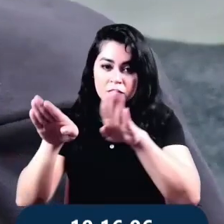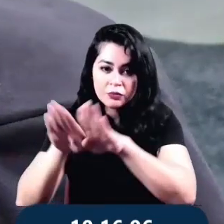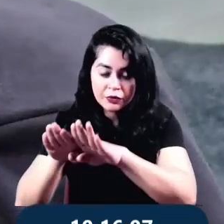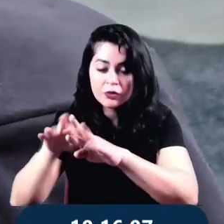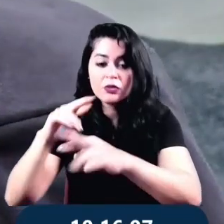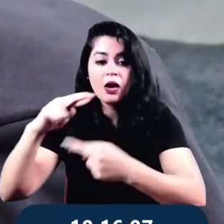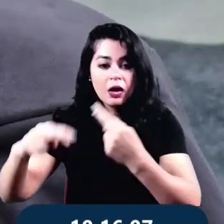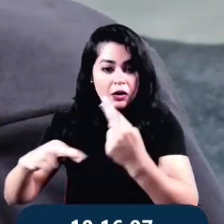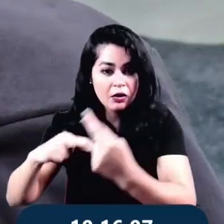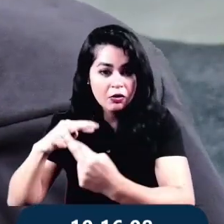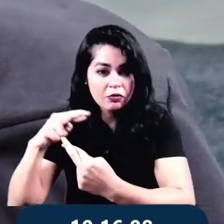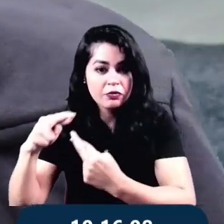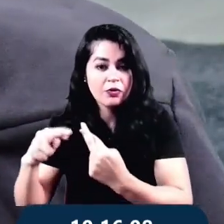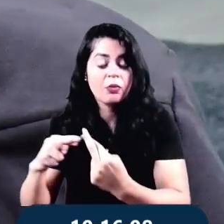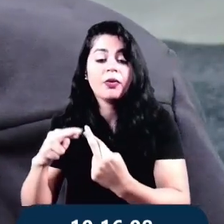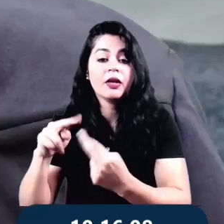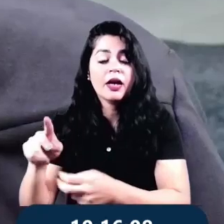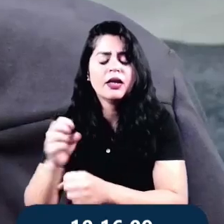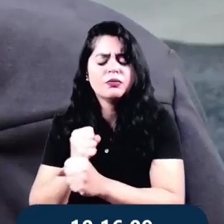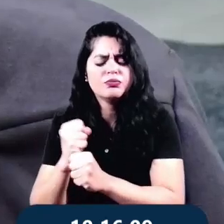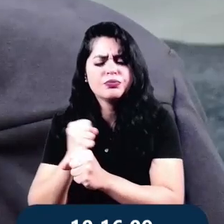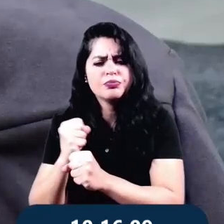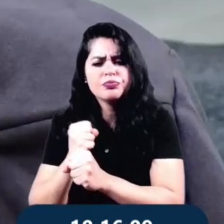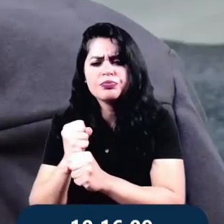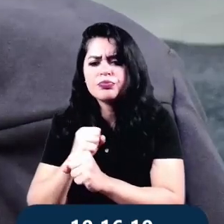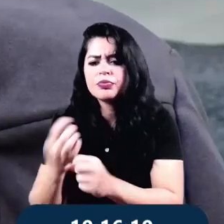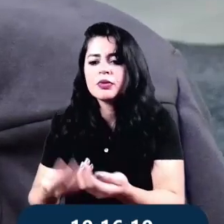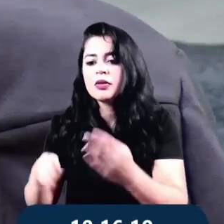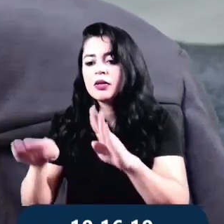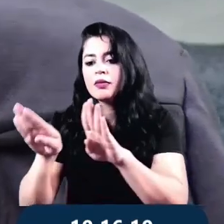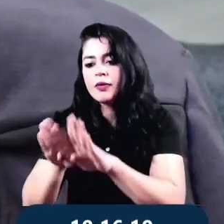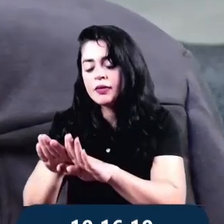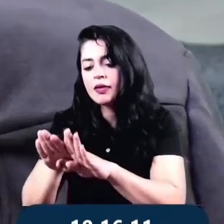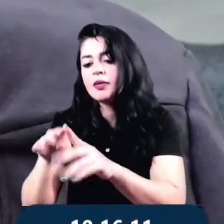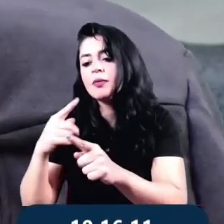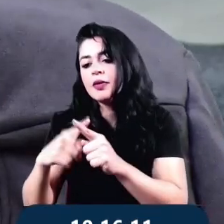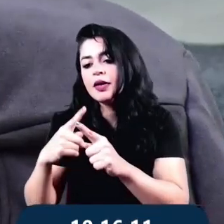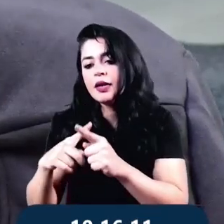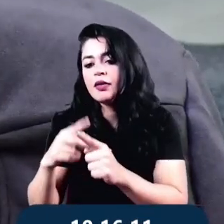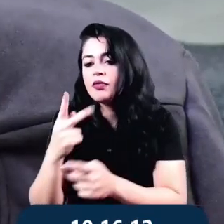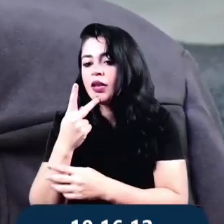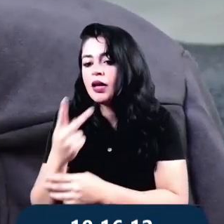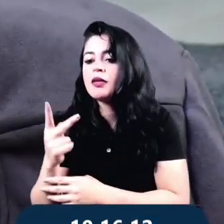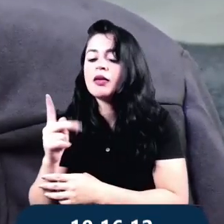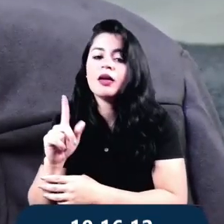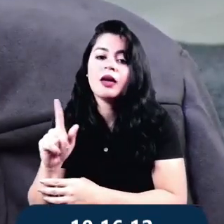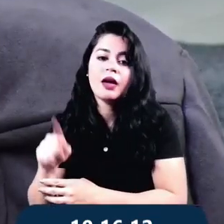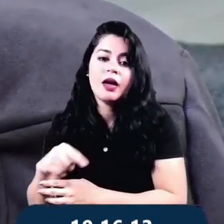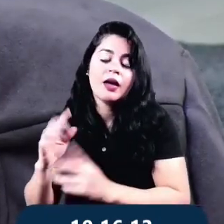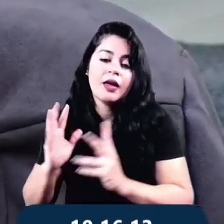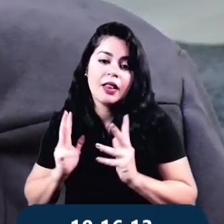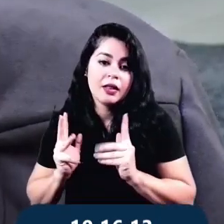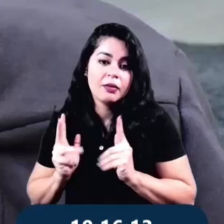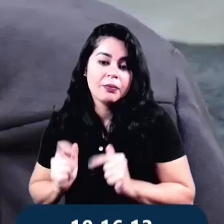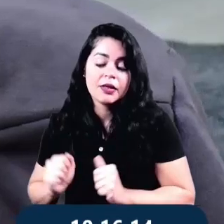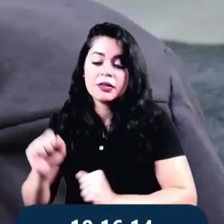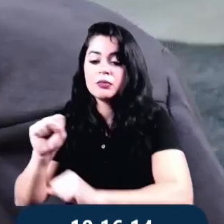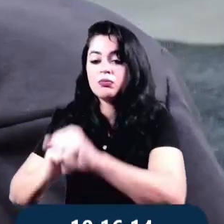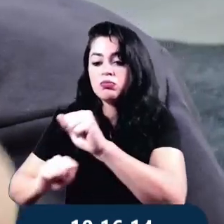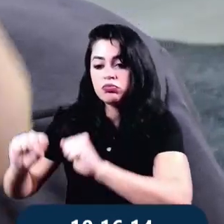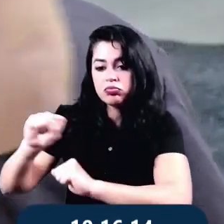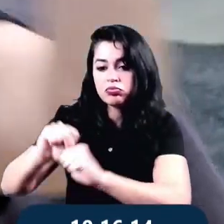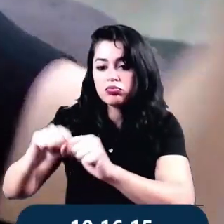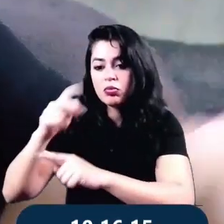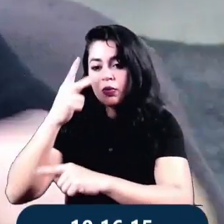muito tempo fechado, que era para fazer uma higienização social, porque tinham pessoas em situação de rua lá. Depois de muito tempo que